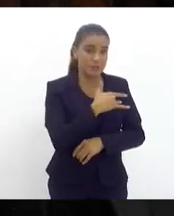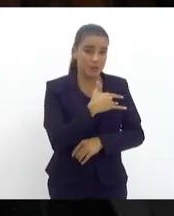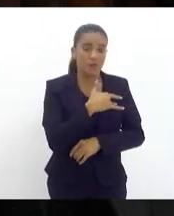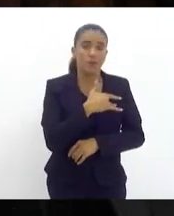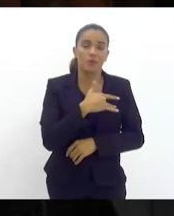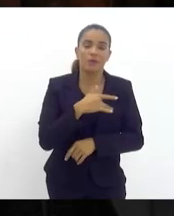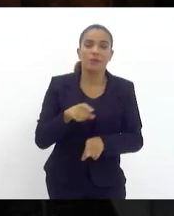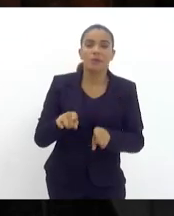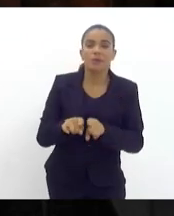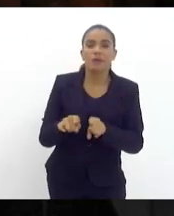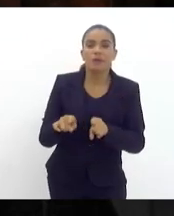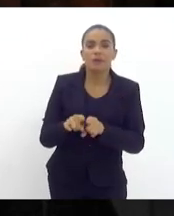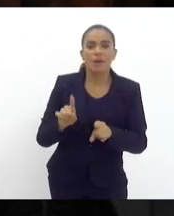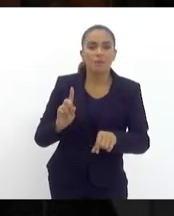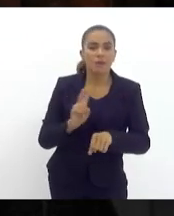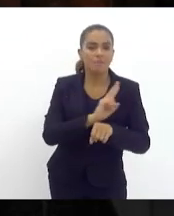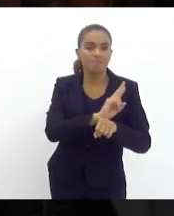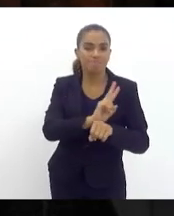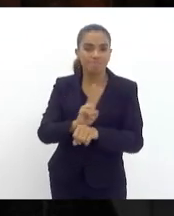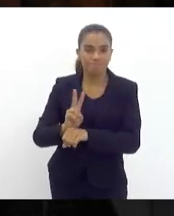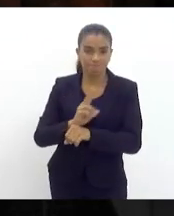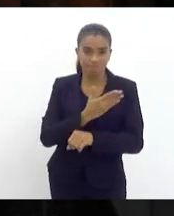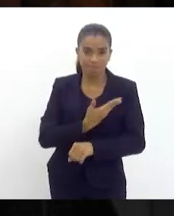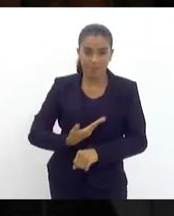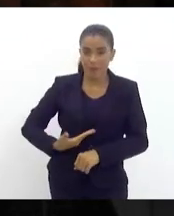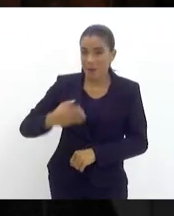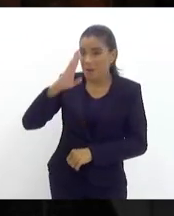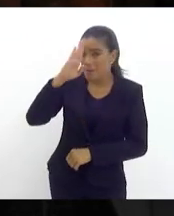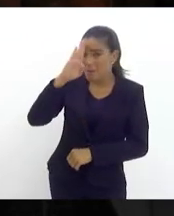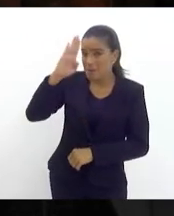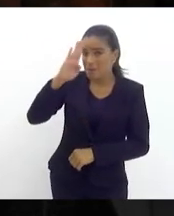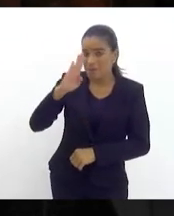e da Segurança Pública principalmente